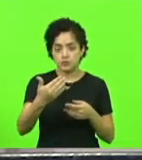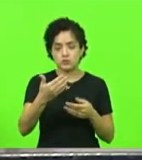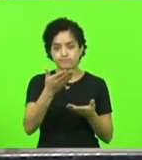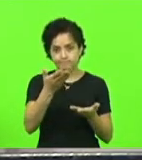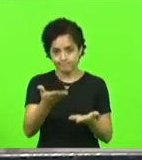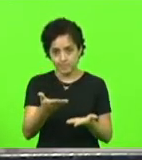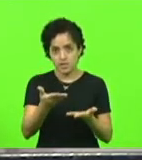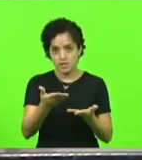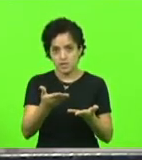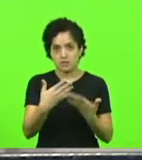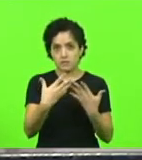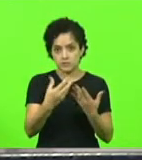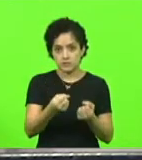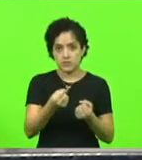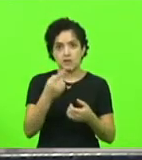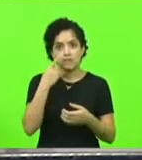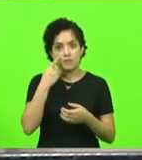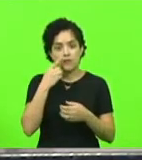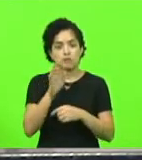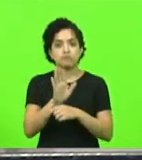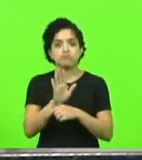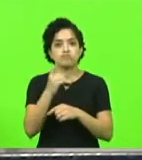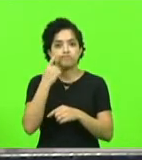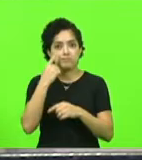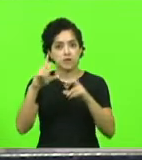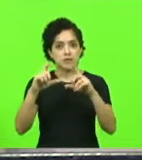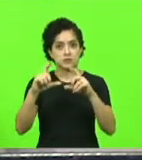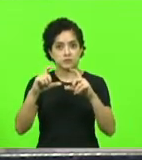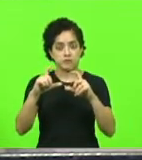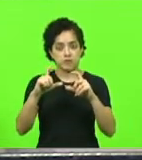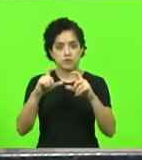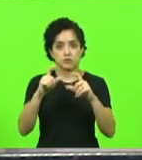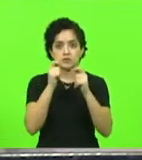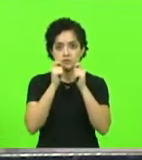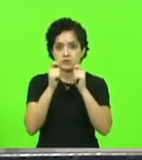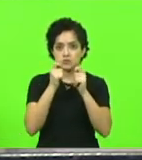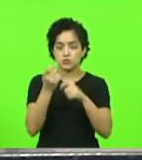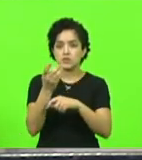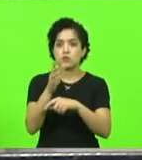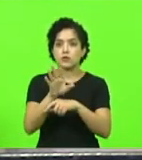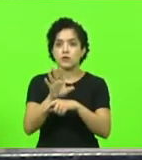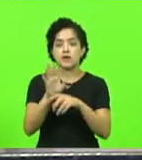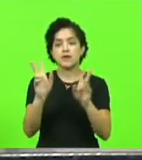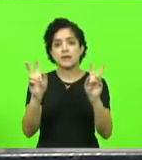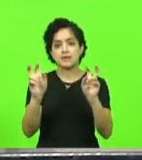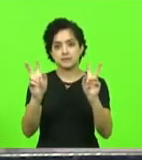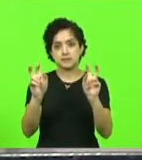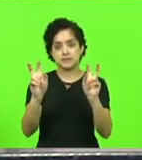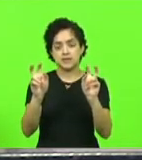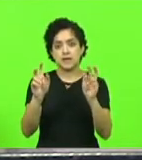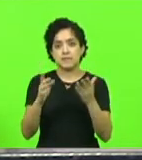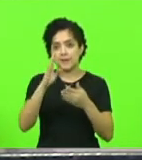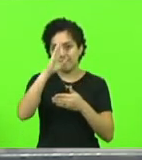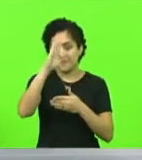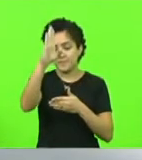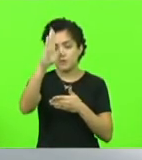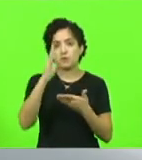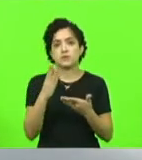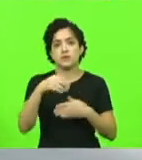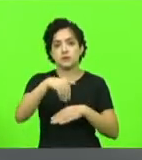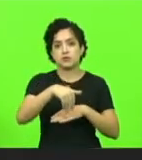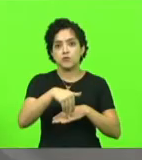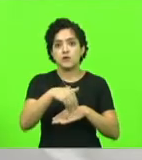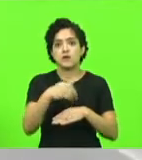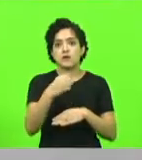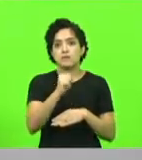Excelência, para utilizar as imagens, pedir para a assessoria colocar as imagens, porque é um tema prioritário para Santa Catarina. Essa é